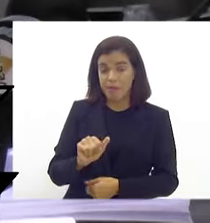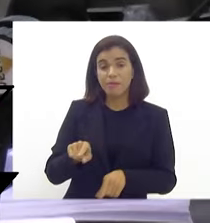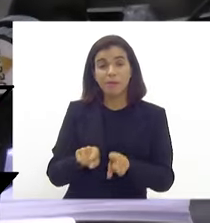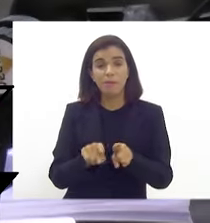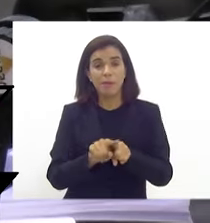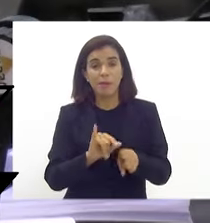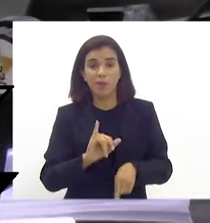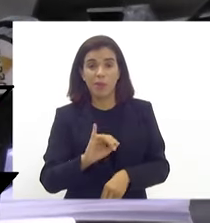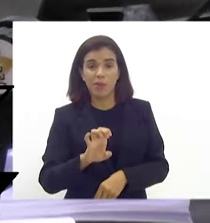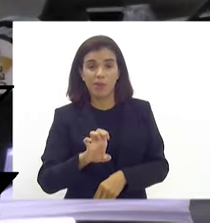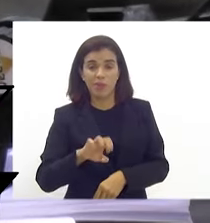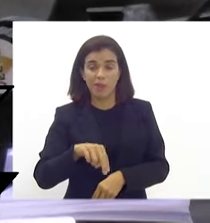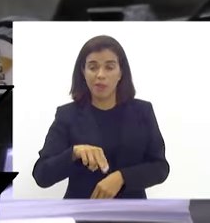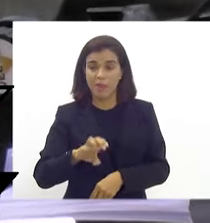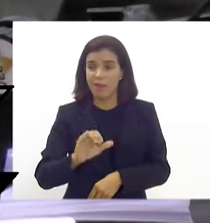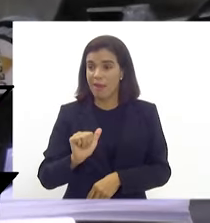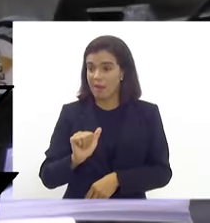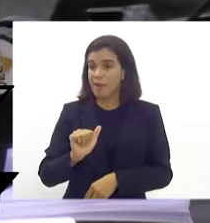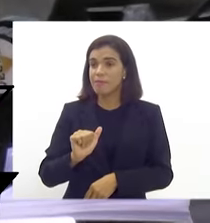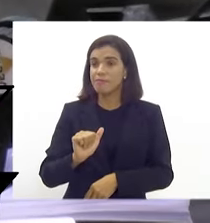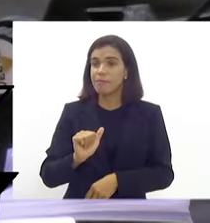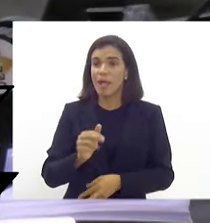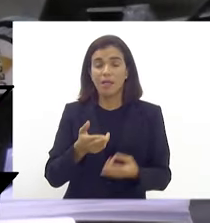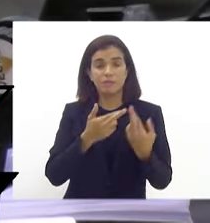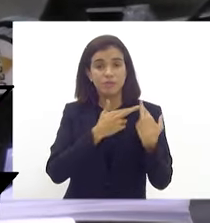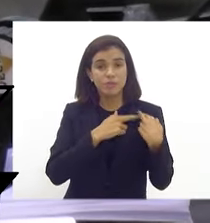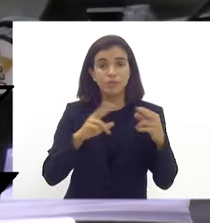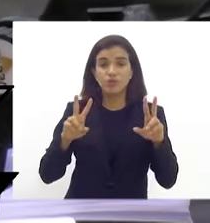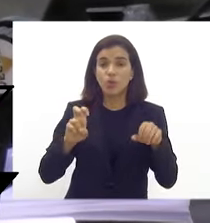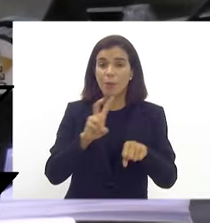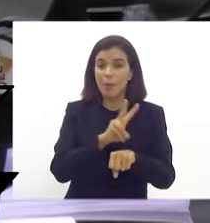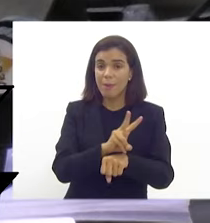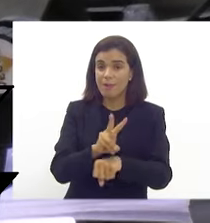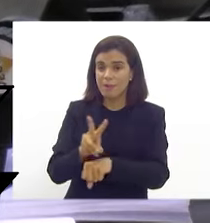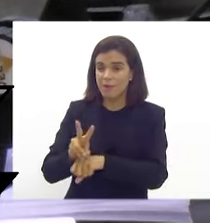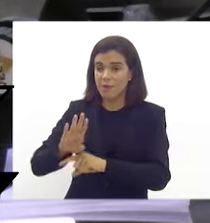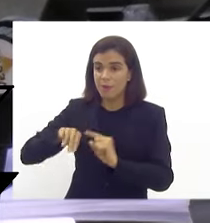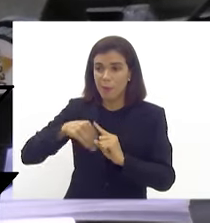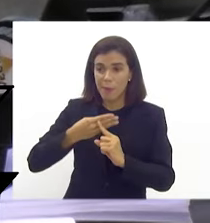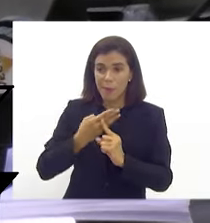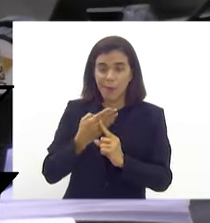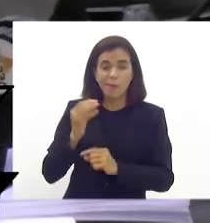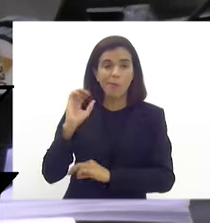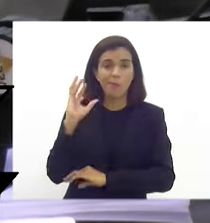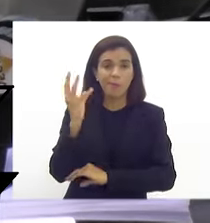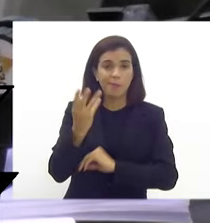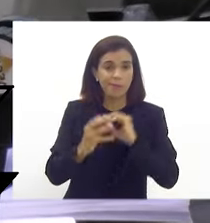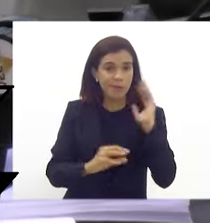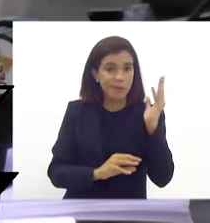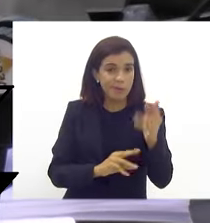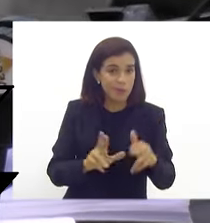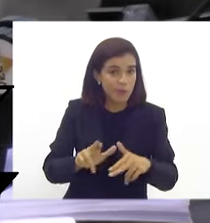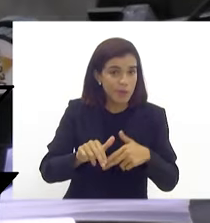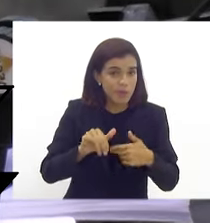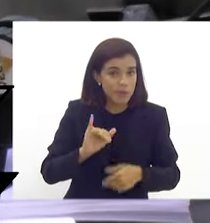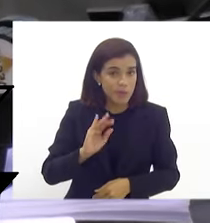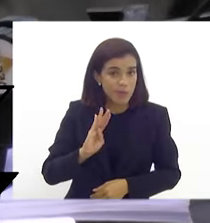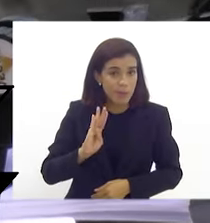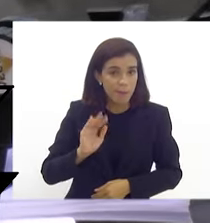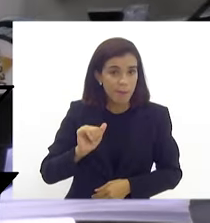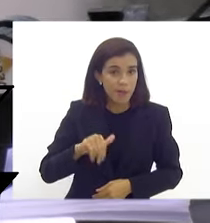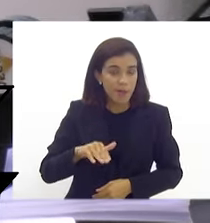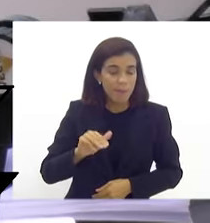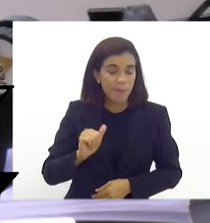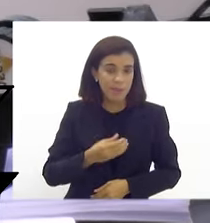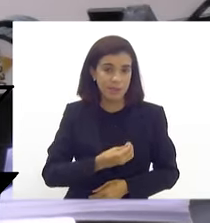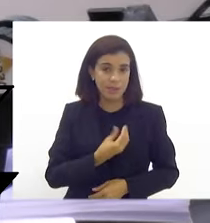com a mesma competência que des respeito à questão da Preservação do do meio ambiente para isso que o IBAM existe Ibama não pode ser